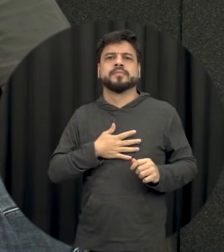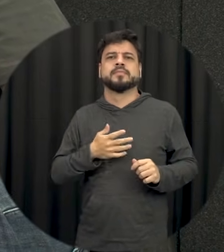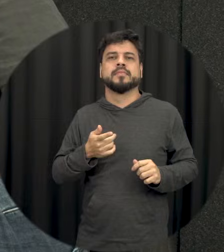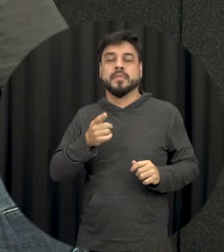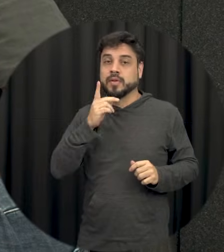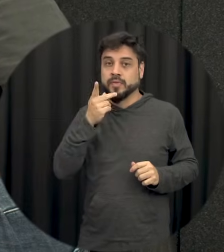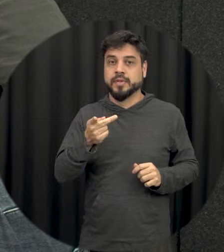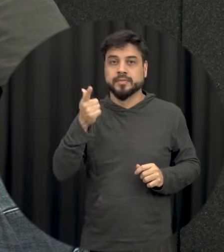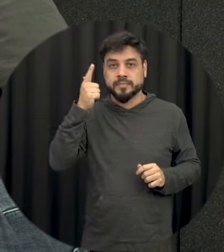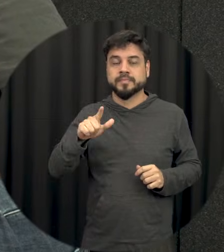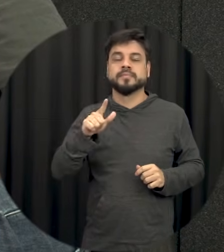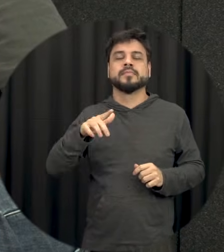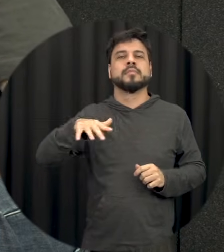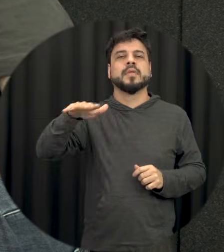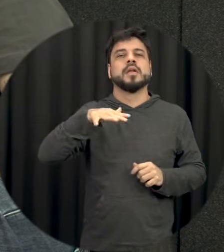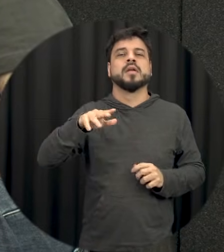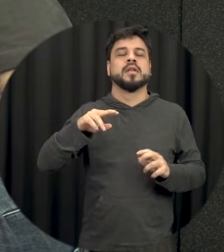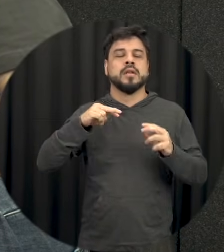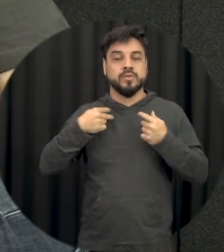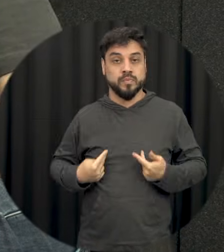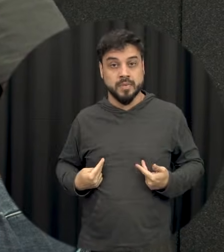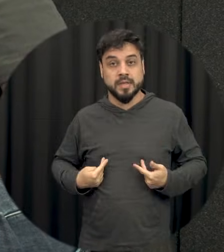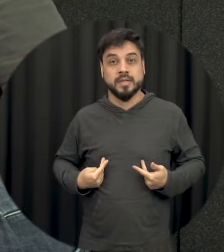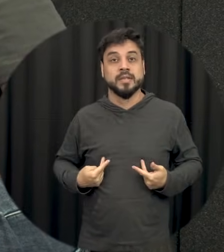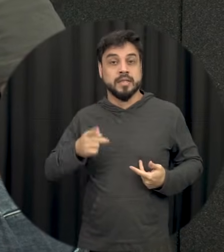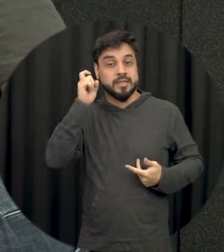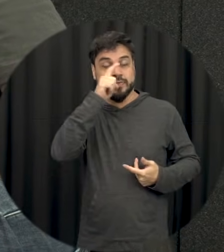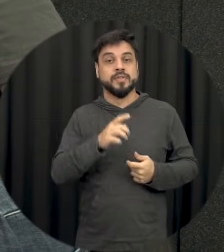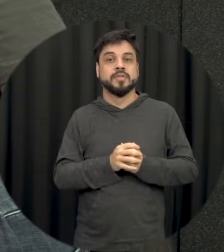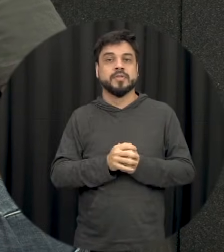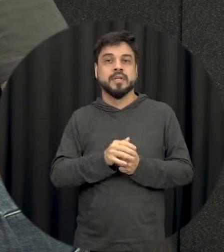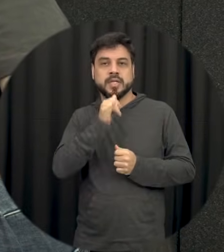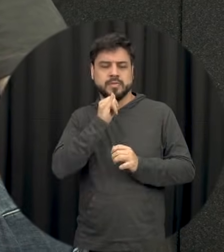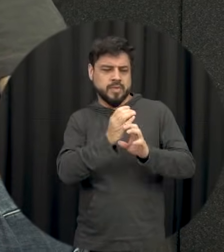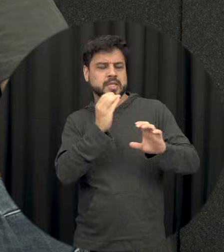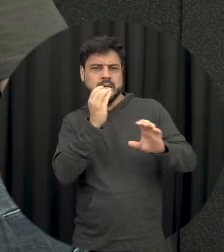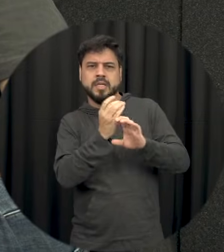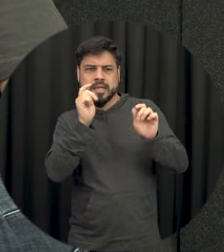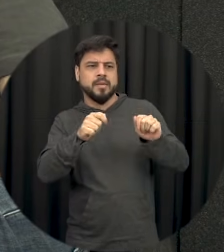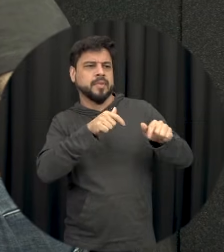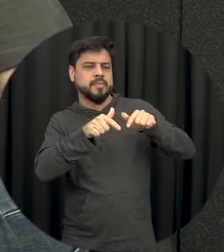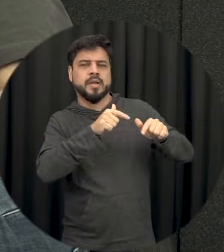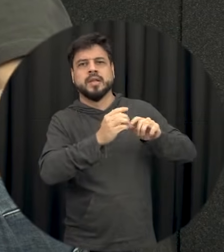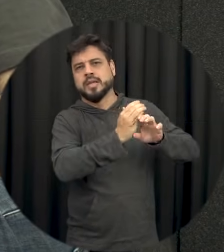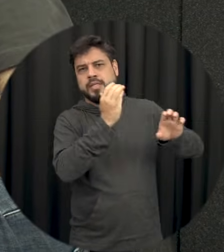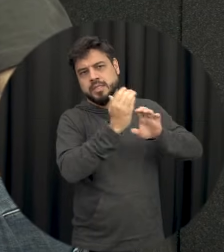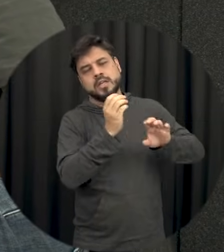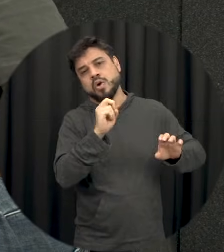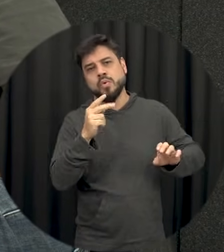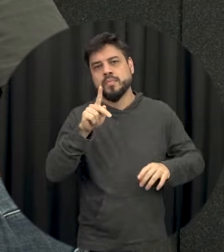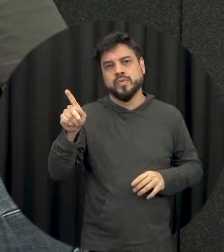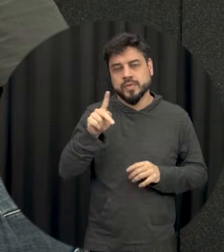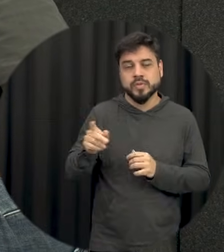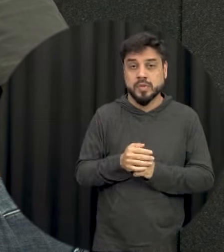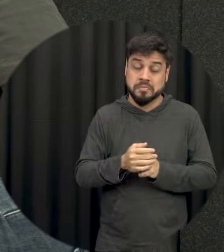áreas das humanas é difícil. O cara, se forma em engenharia, pode ser engenheiro, né? Ou professor de engenharia. Mas se for engenheiro, não